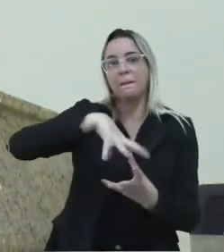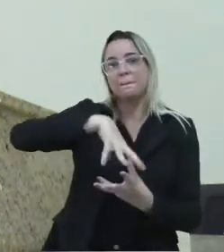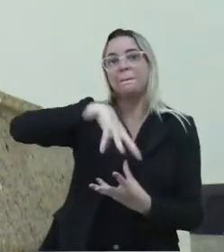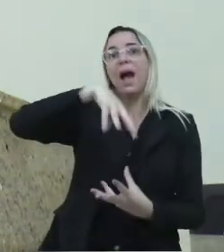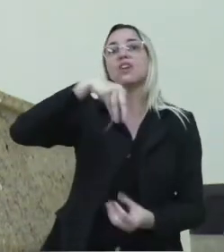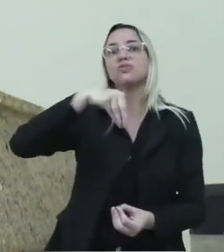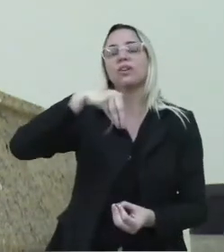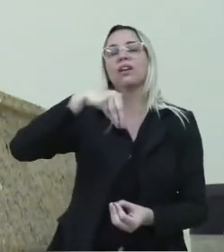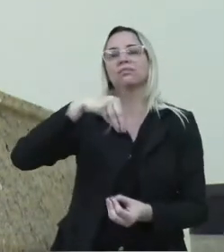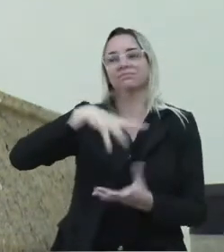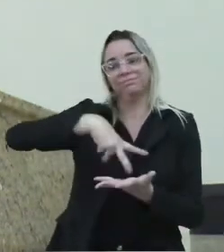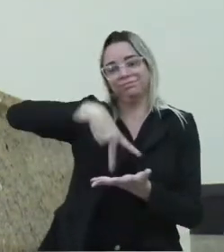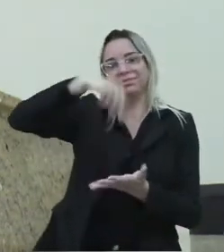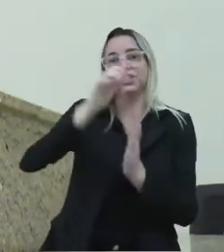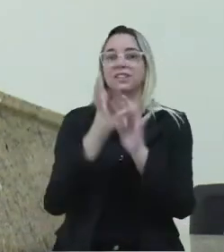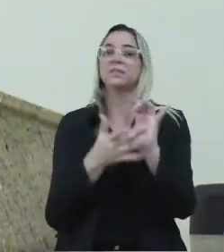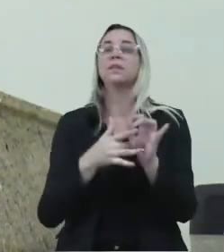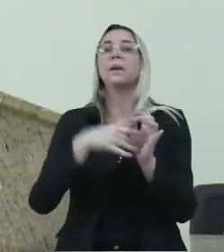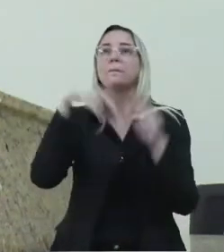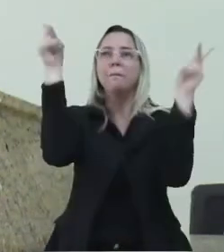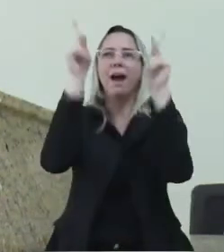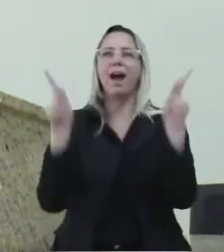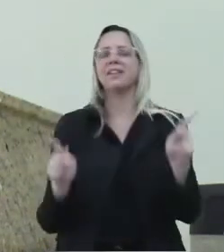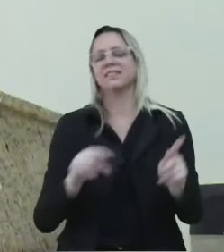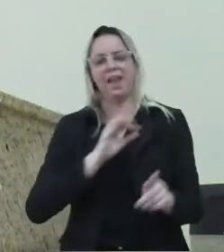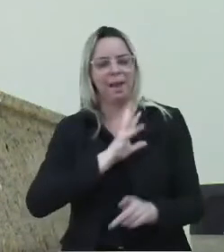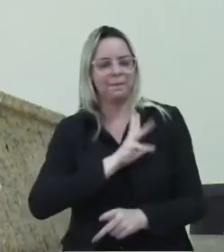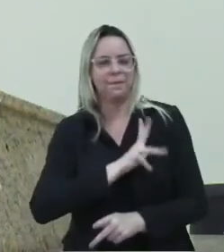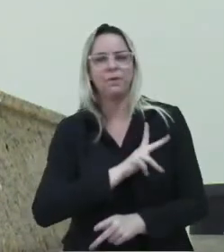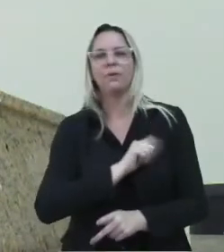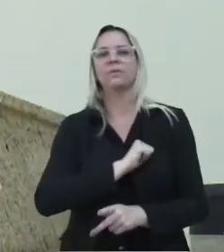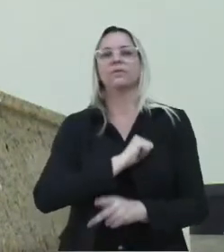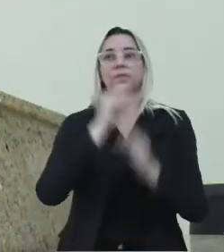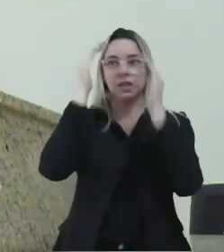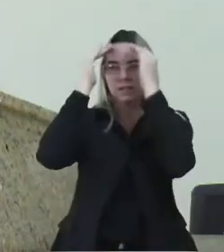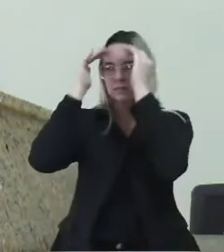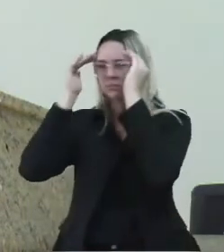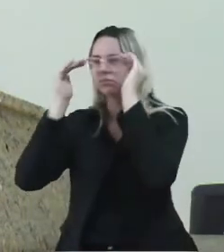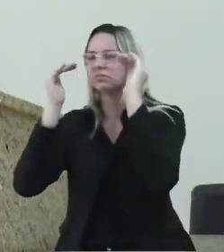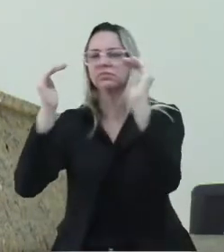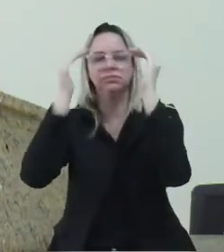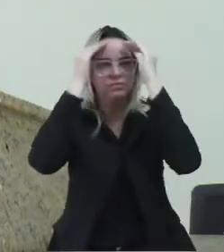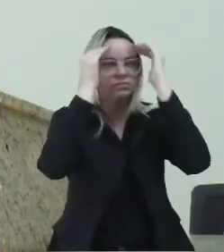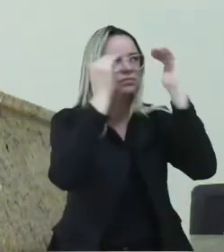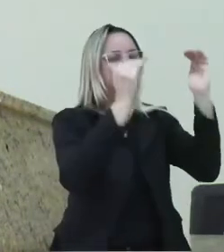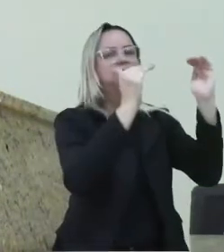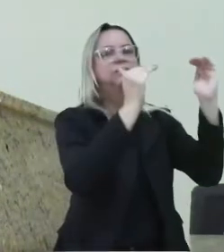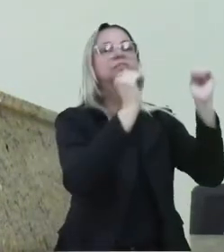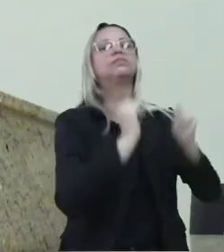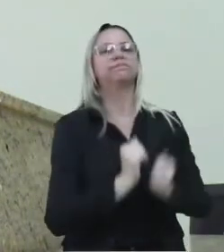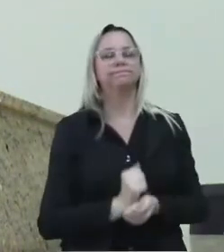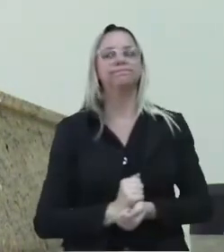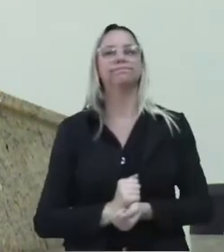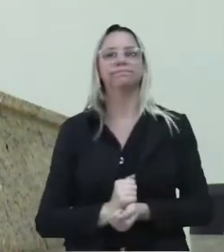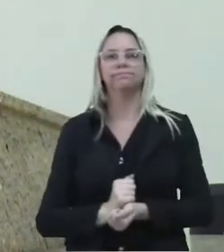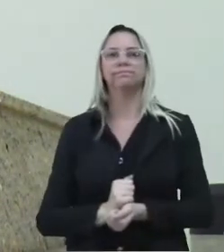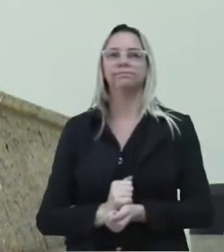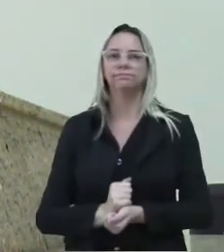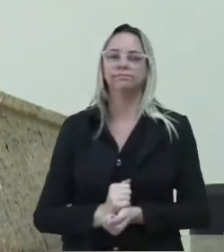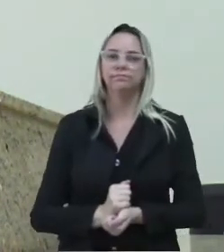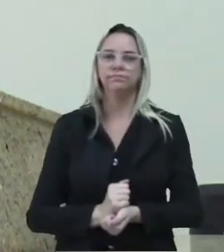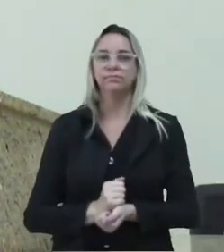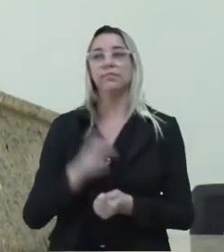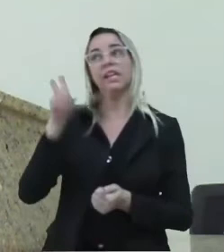muita saúde, com muita paz, com muito amor, respeitando o outro. É o dia que, da quinta,